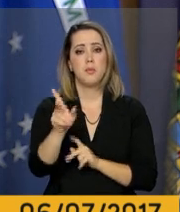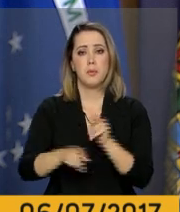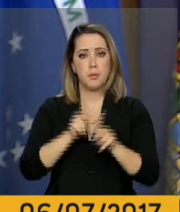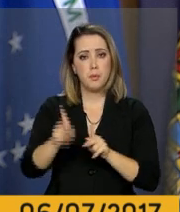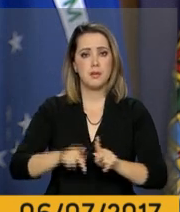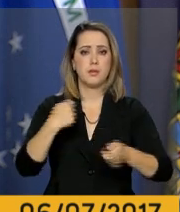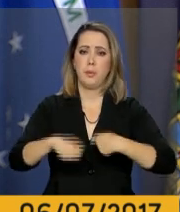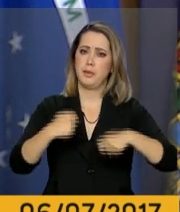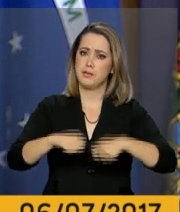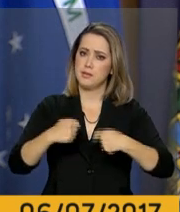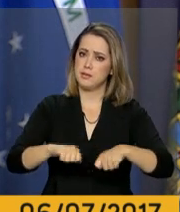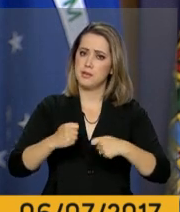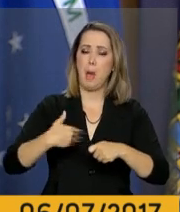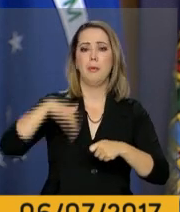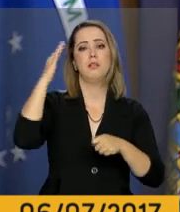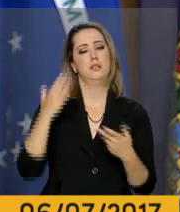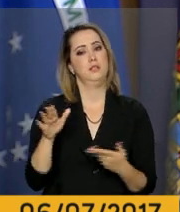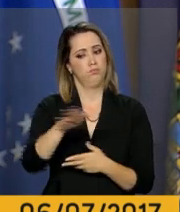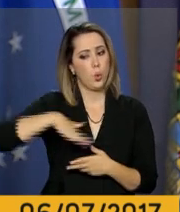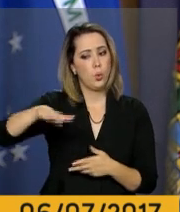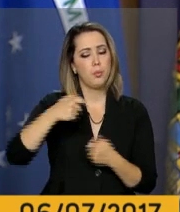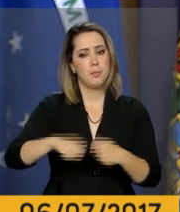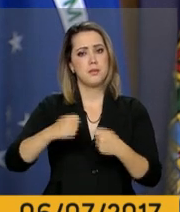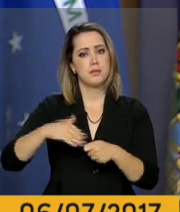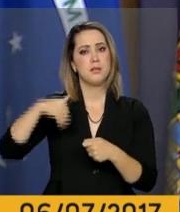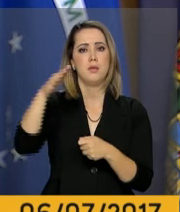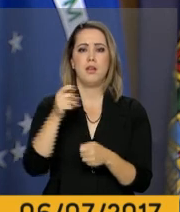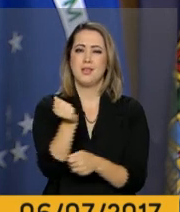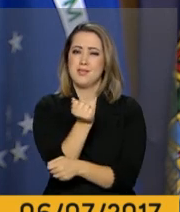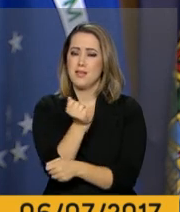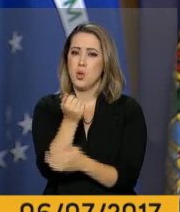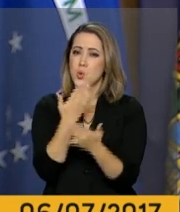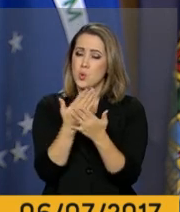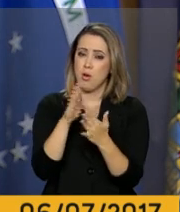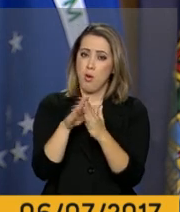precisa os estudantes de baixa renda